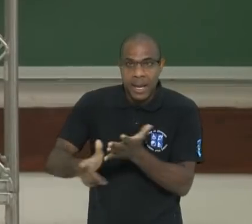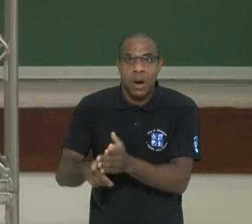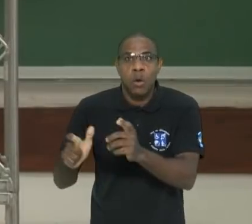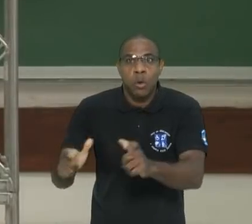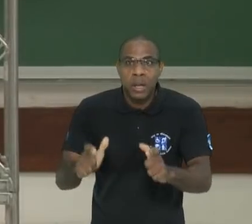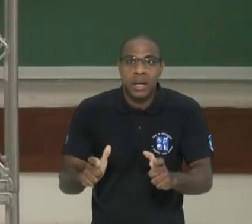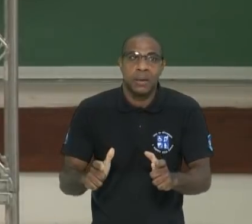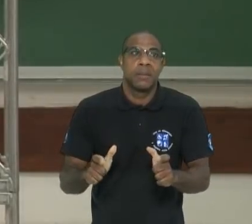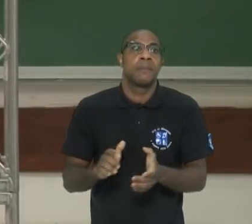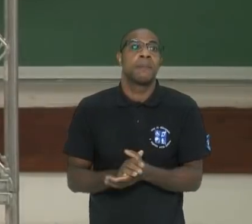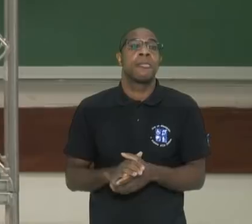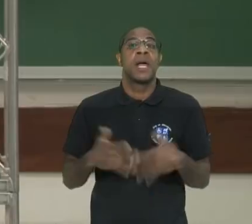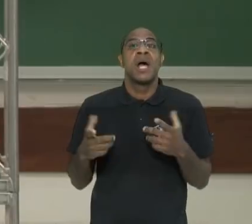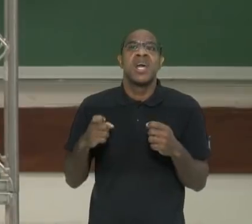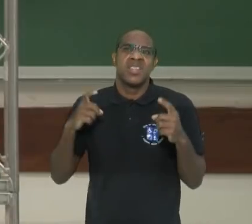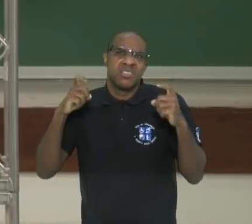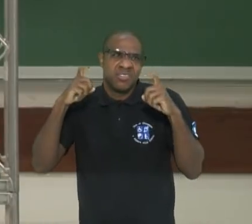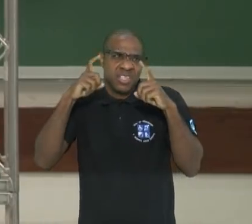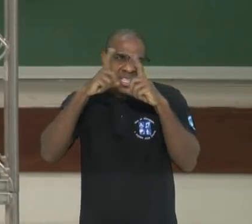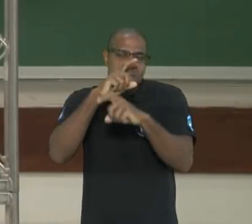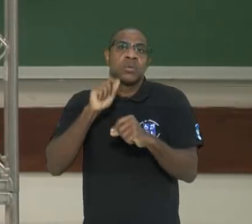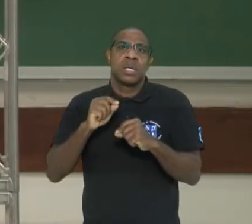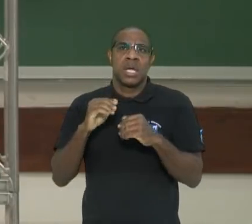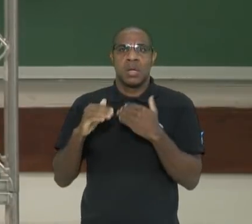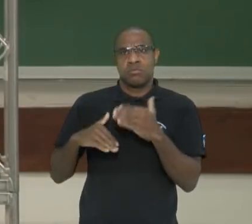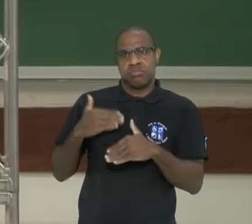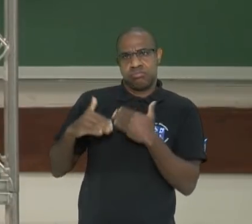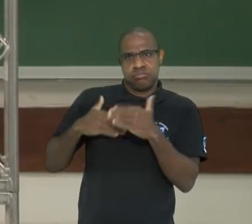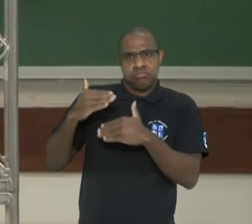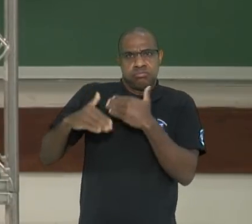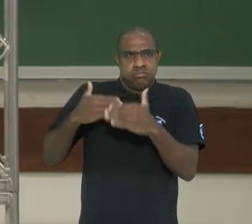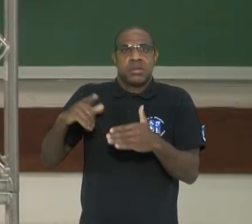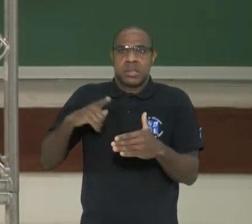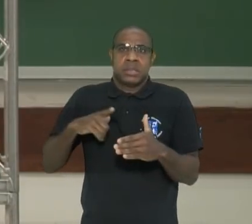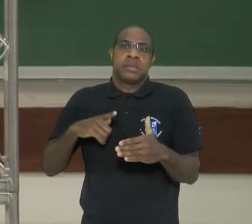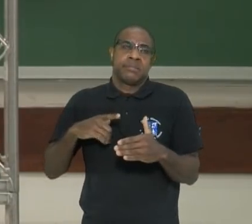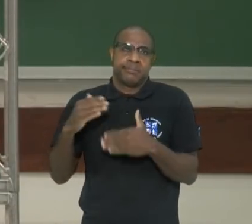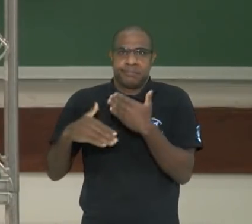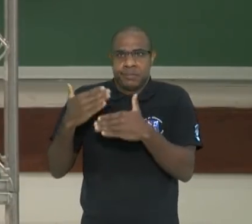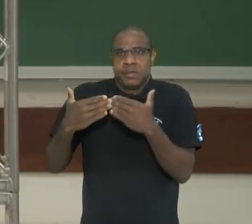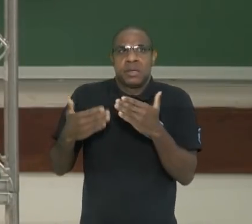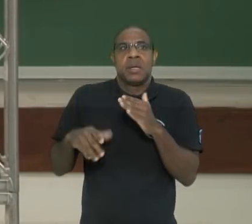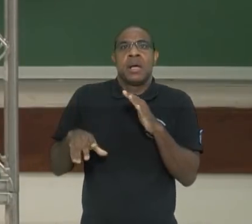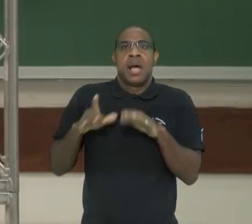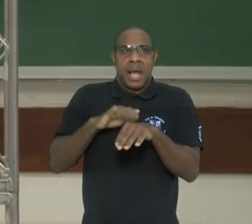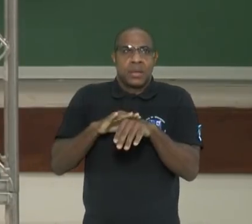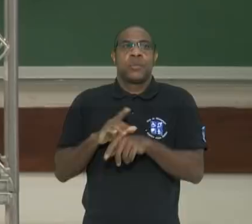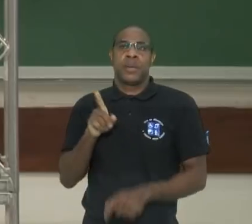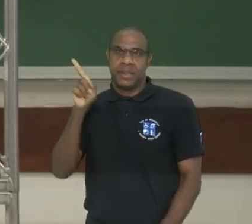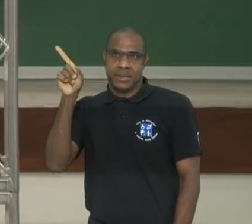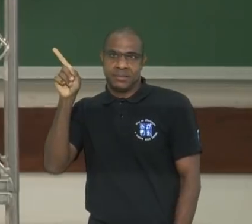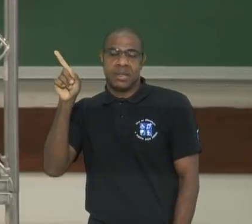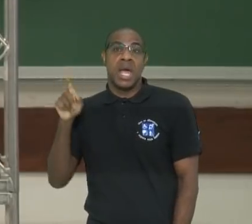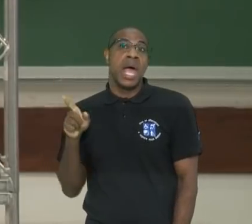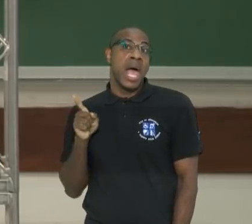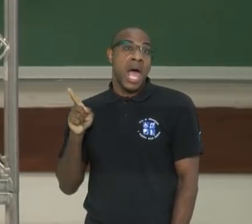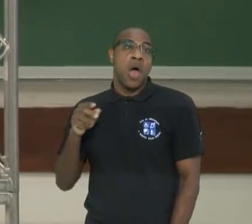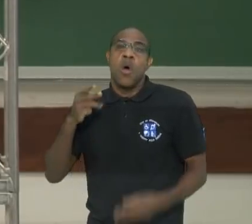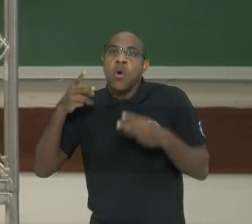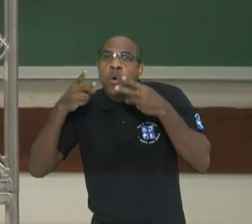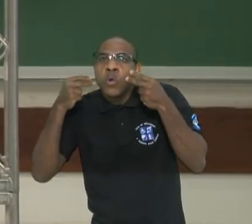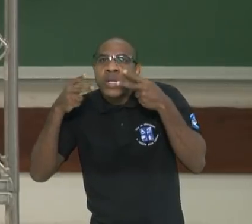Muito dificilmente os gatos desenvolvem a toxoplasmose. Eles não são os culpados dessa